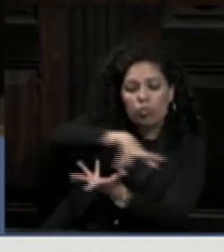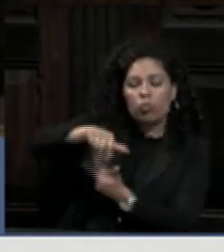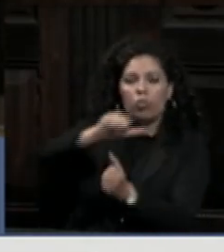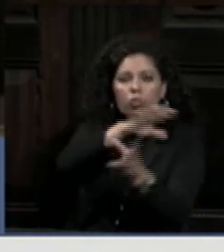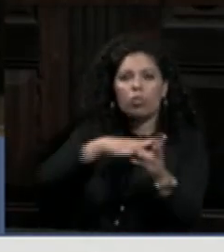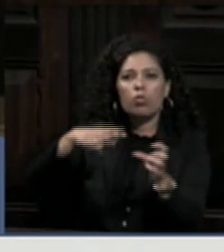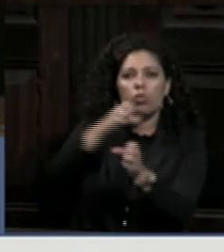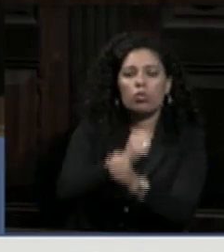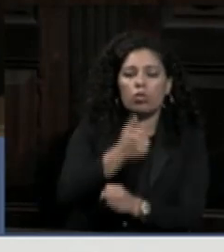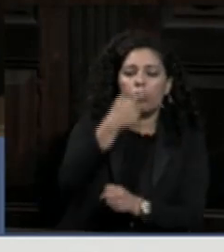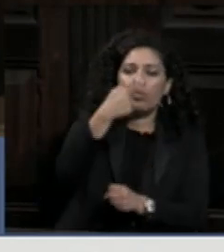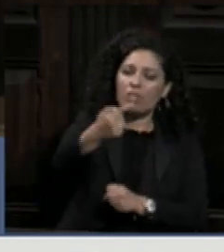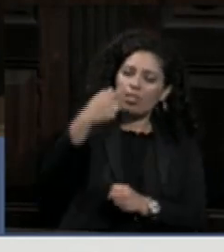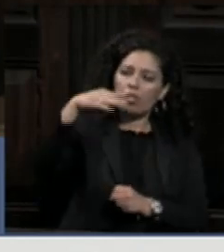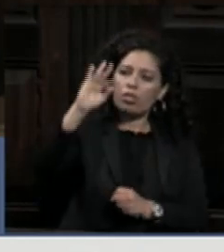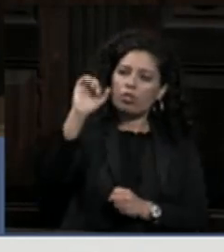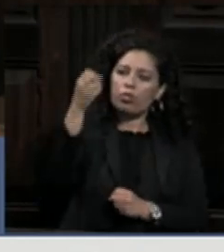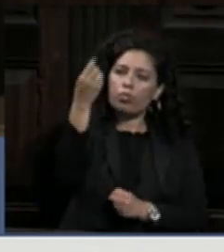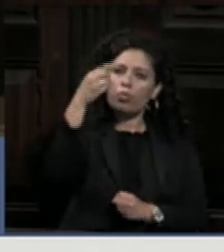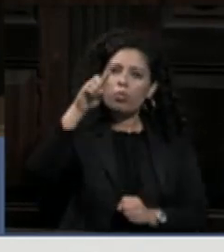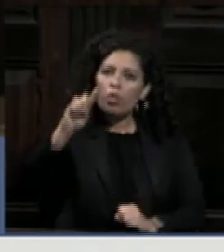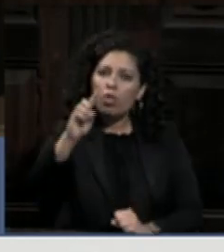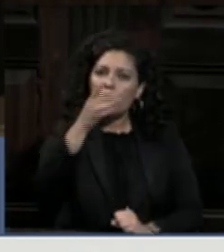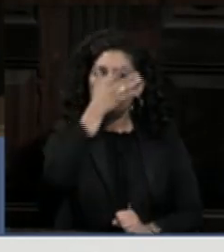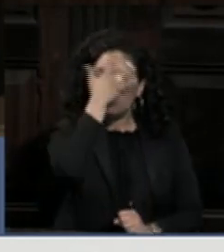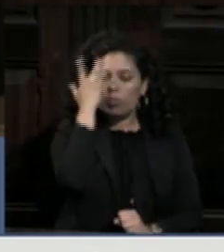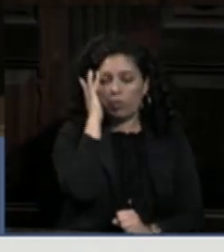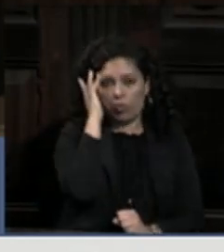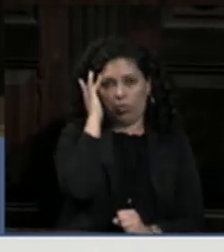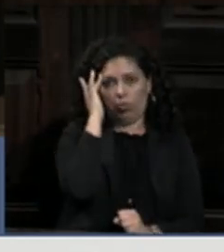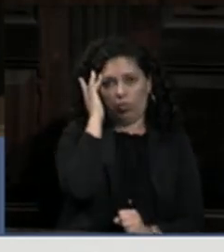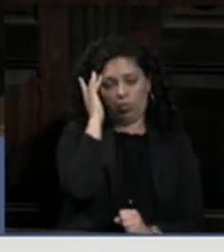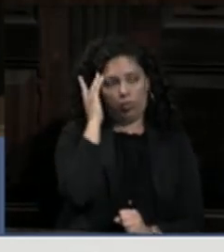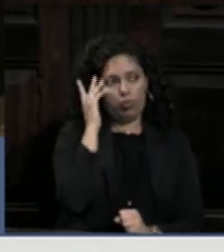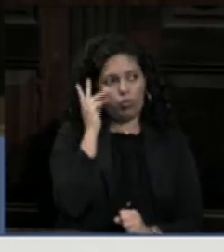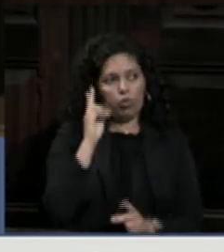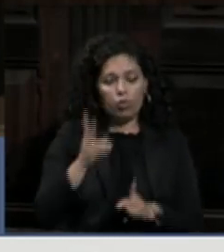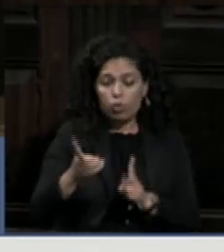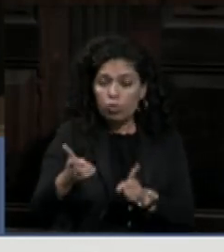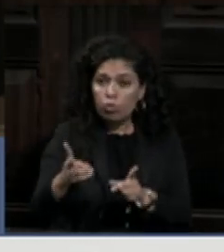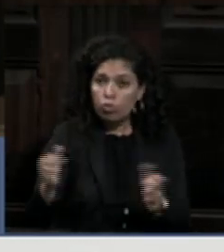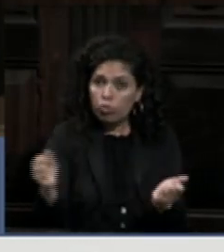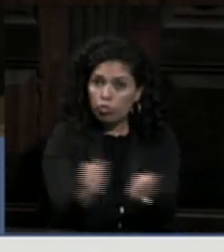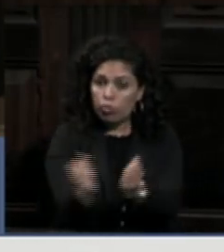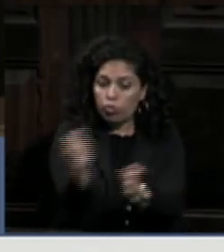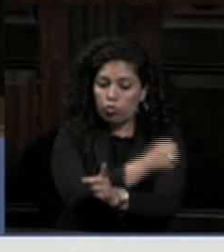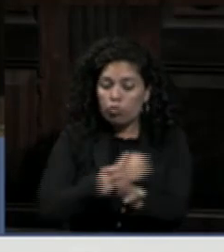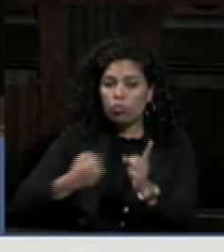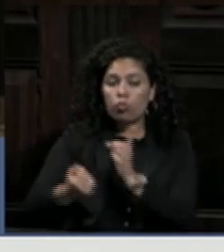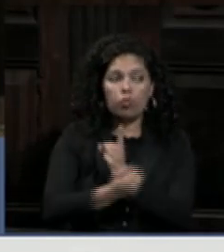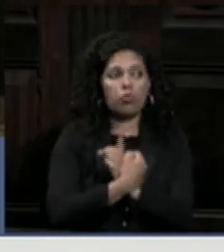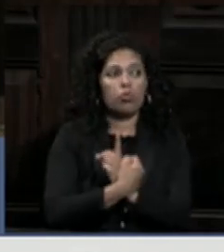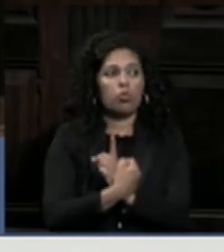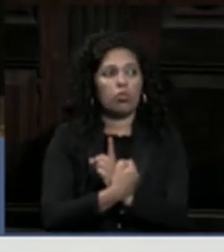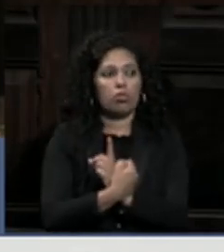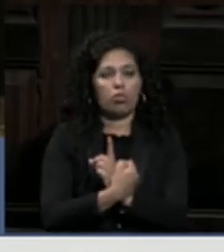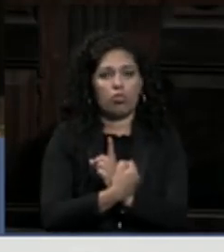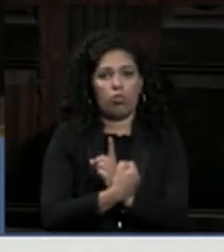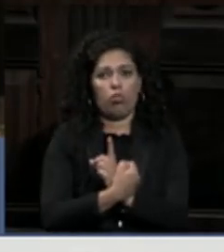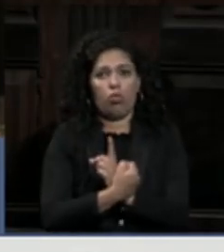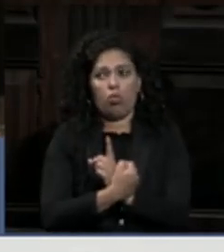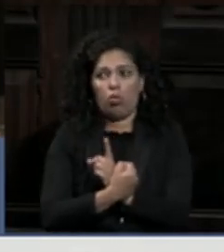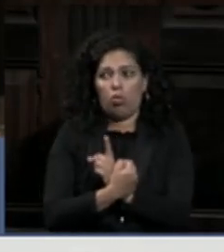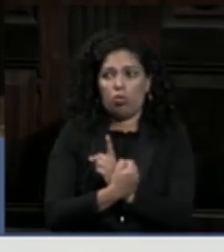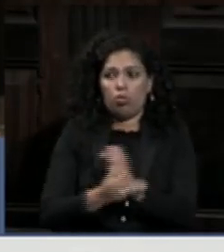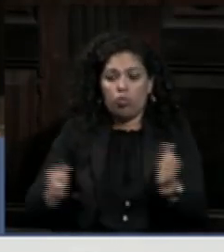de pessoas que continuam vivendo em sociedade com mazelas misérias